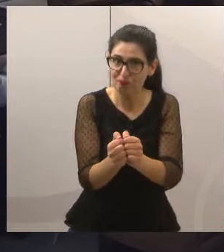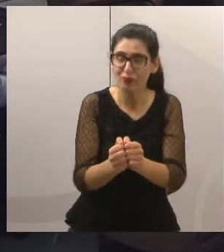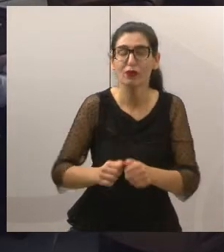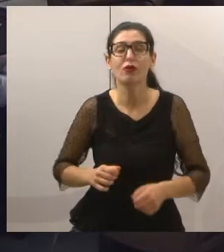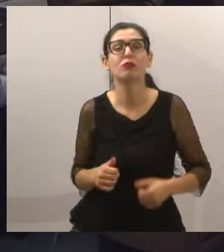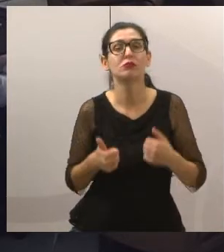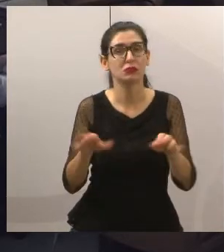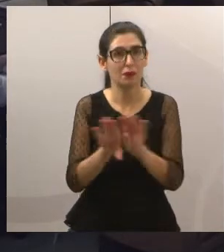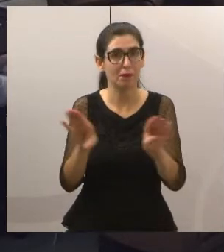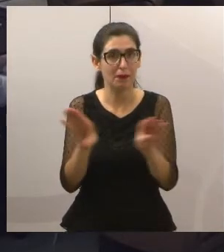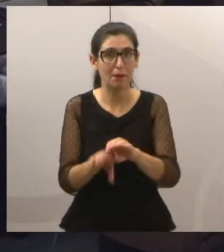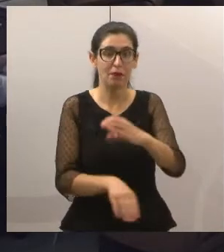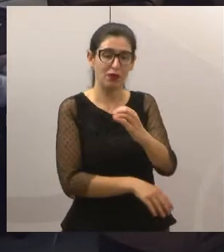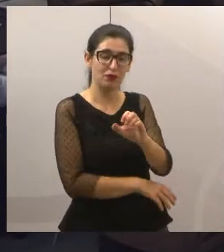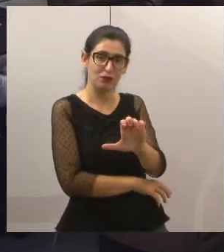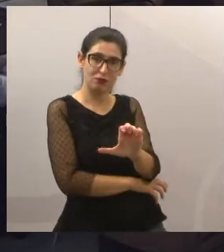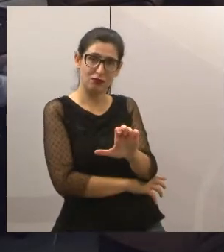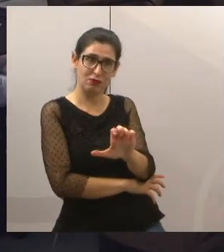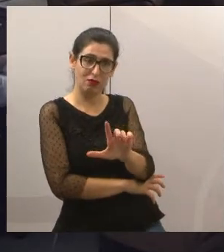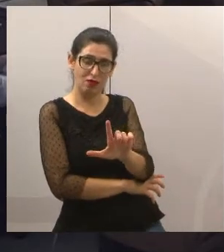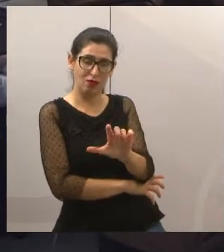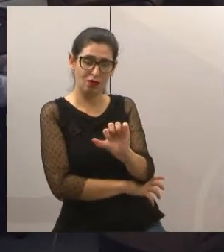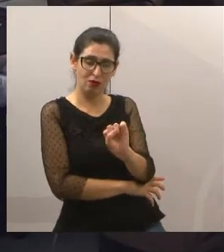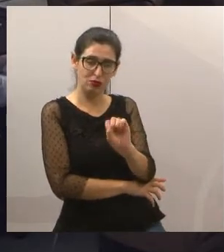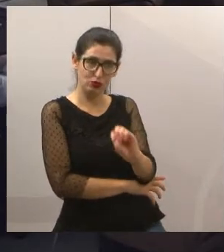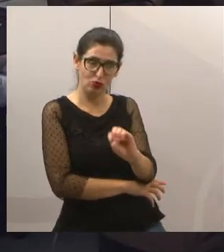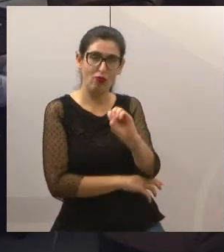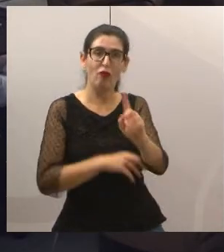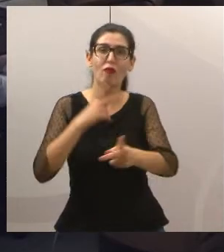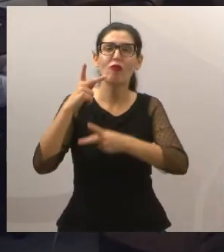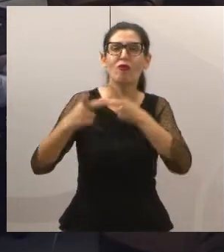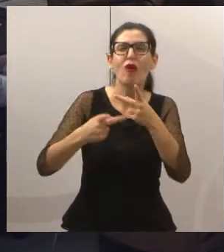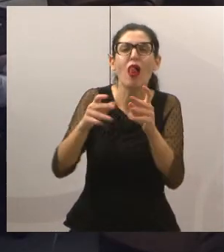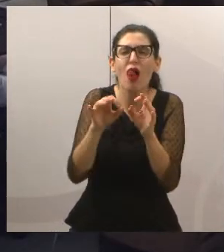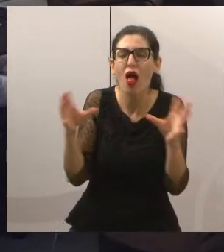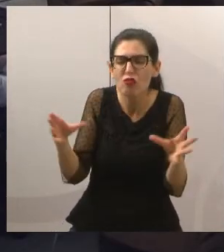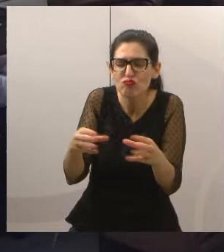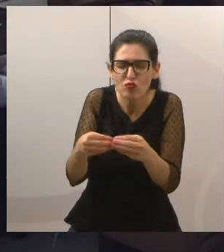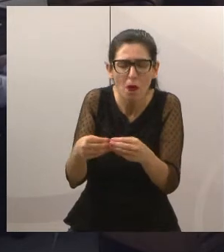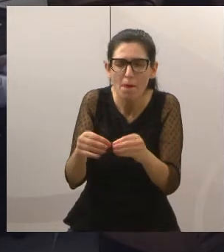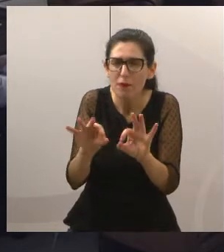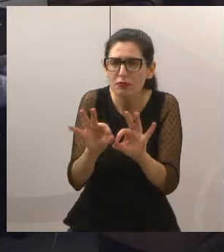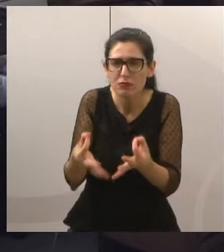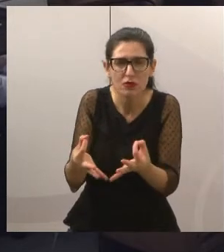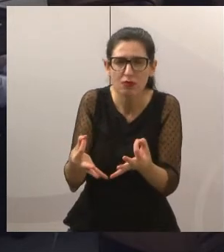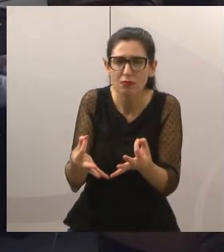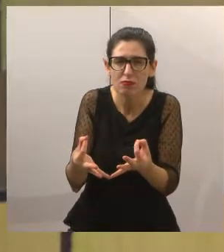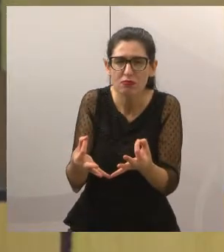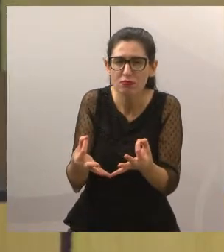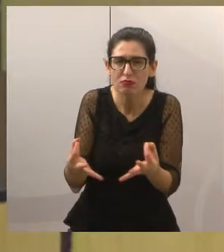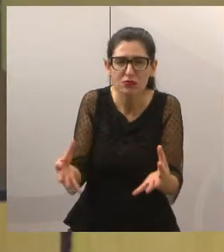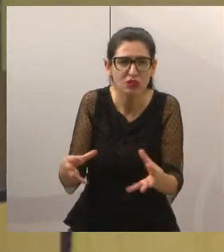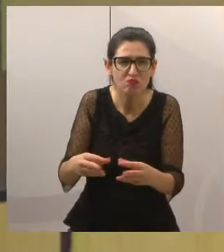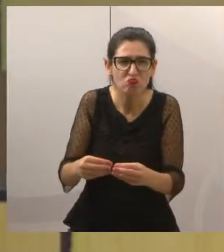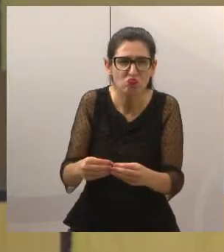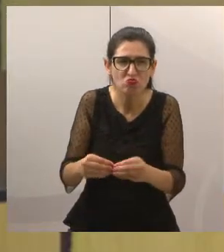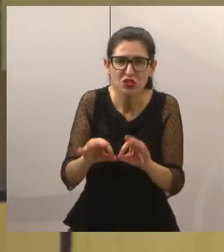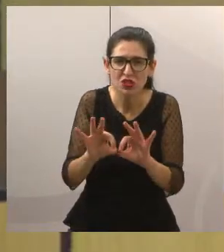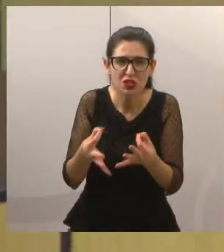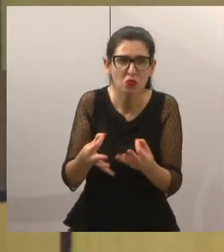Celso, eu gostaria que você fizesse uma pincelada de como terminou agora esse